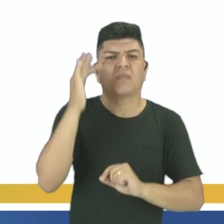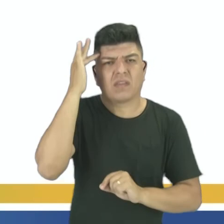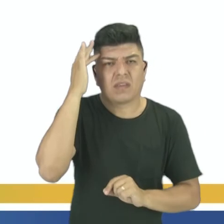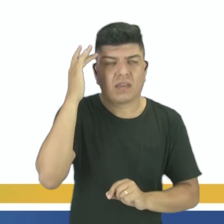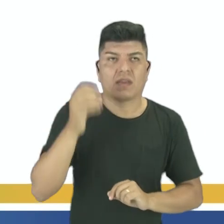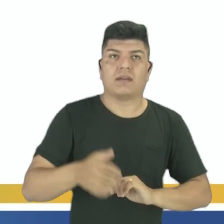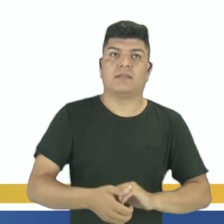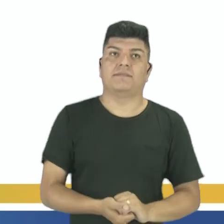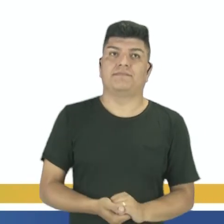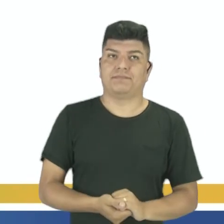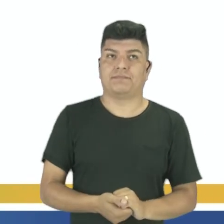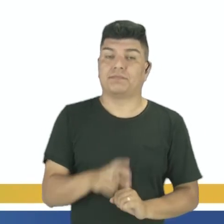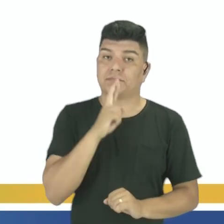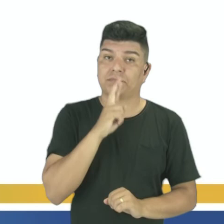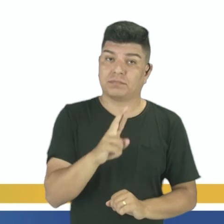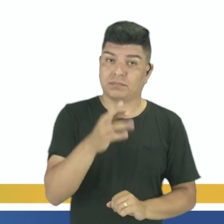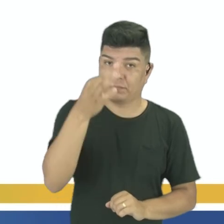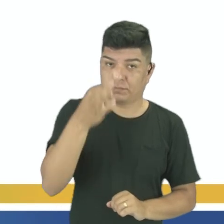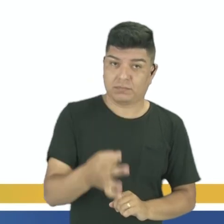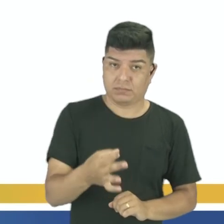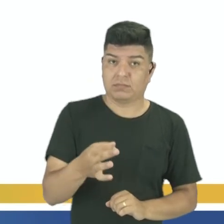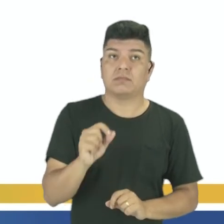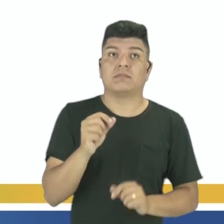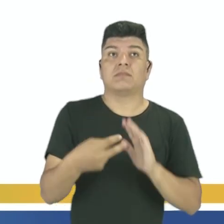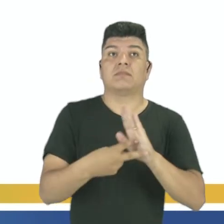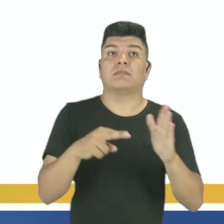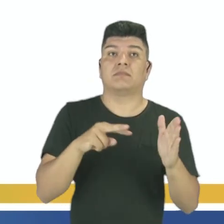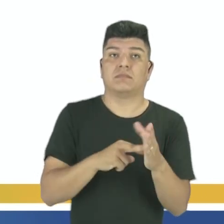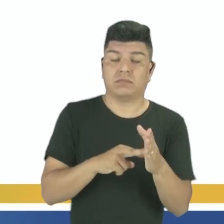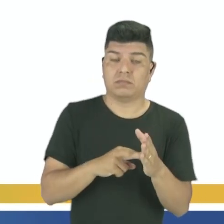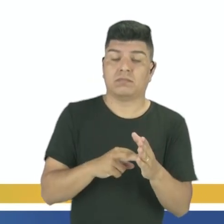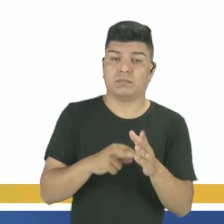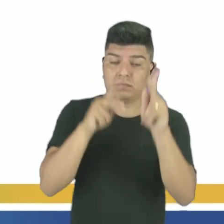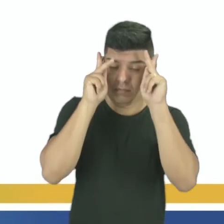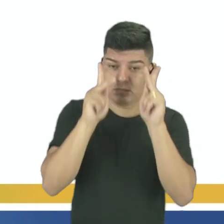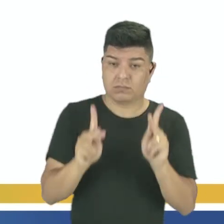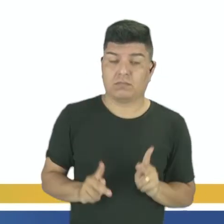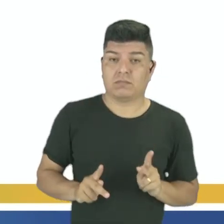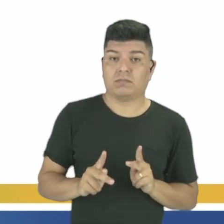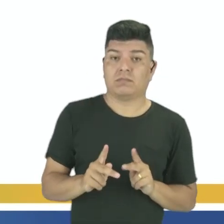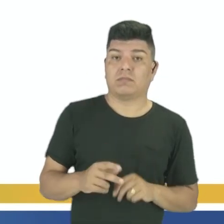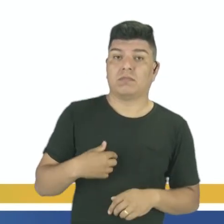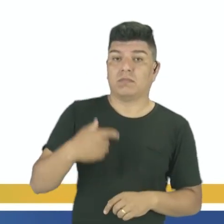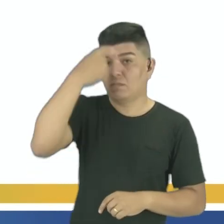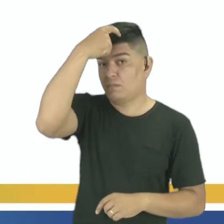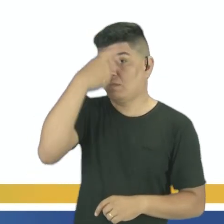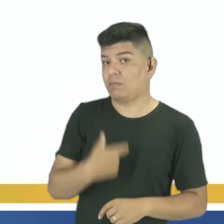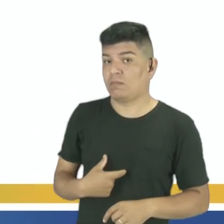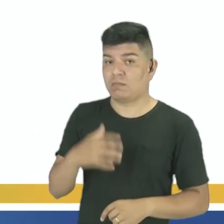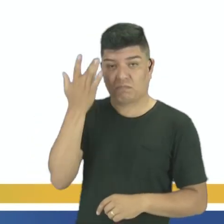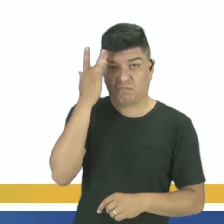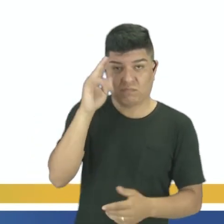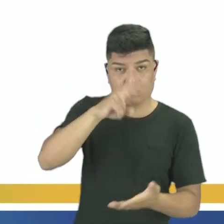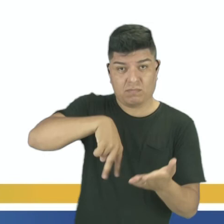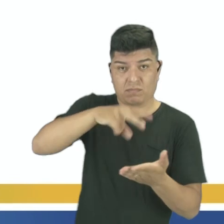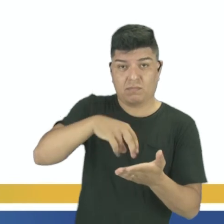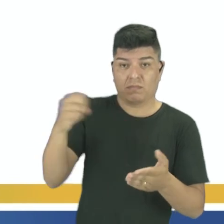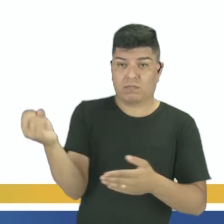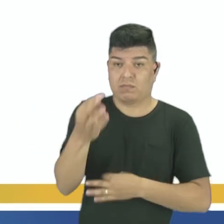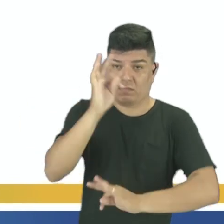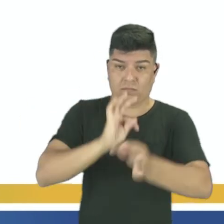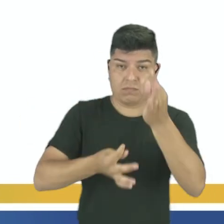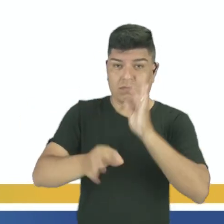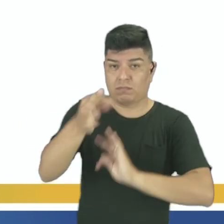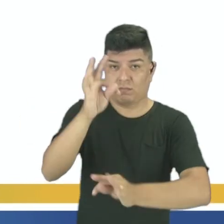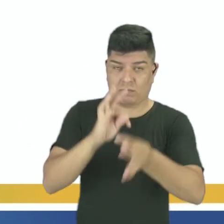acham? Esse posicionamento significa dizer que se o cidadão não é alfabetizado em novas tecnologias, como